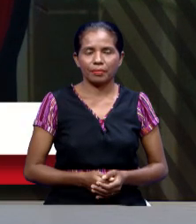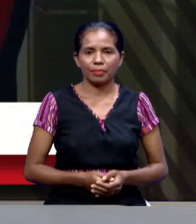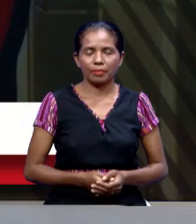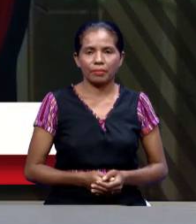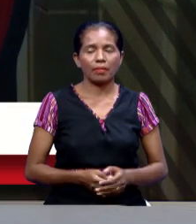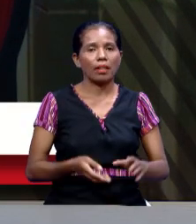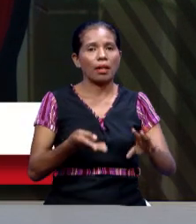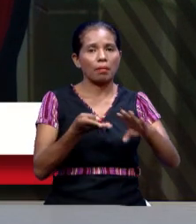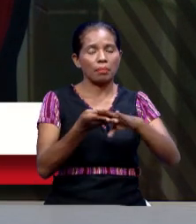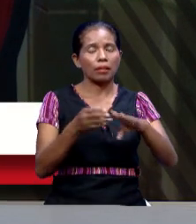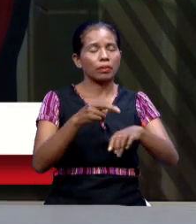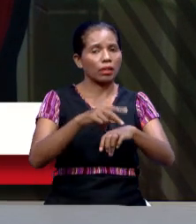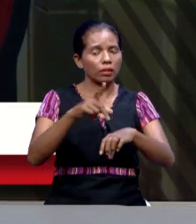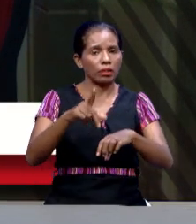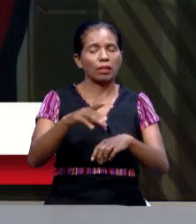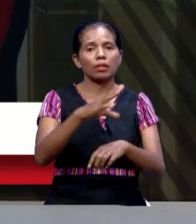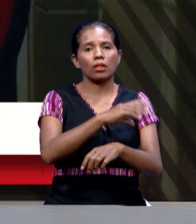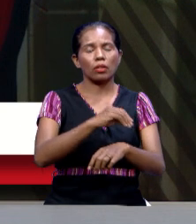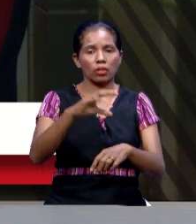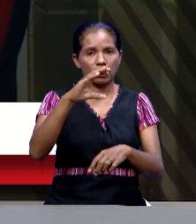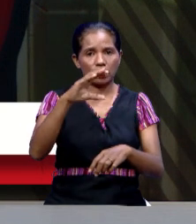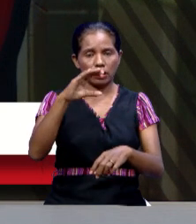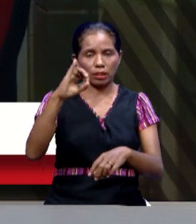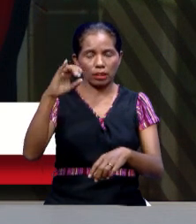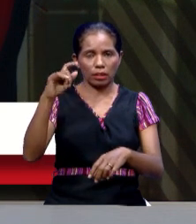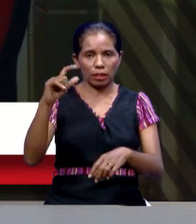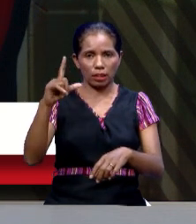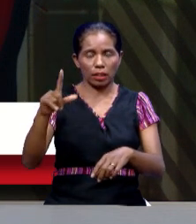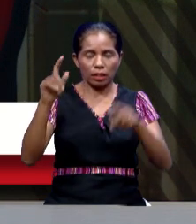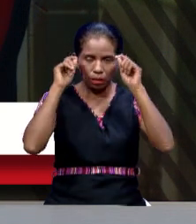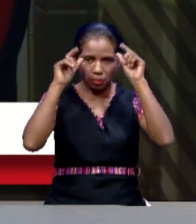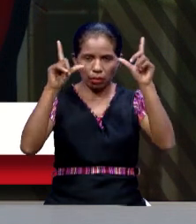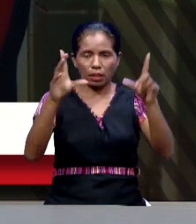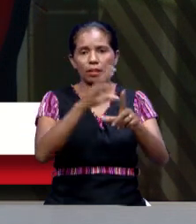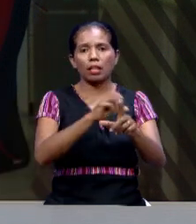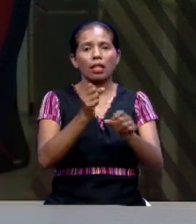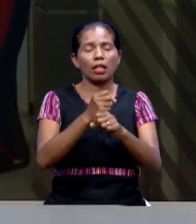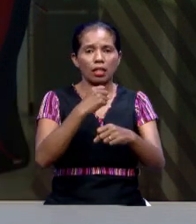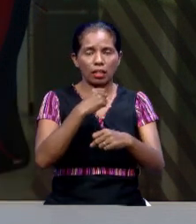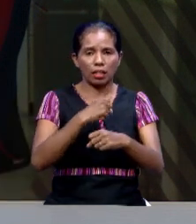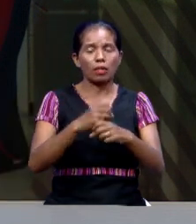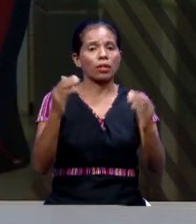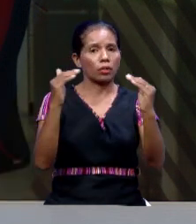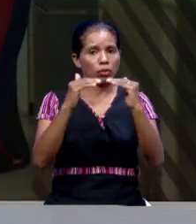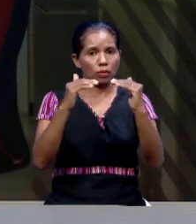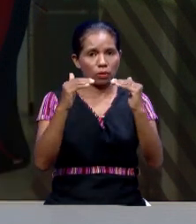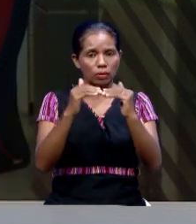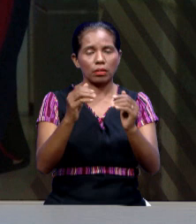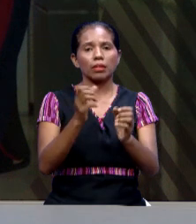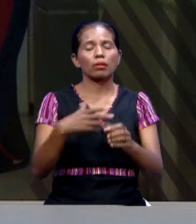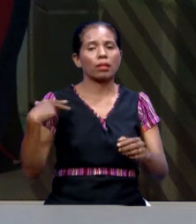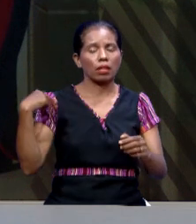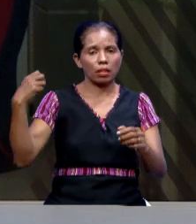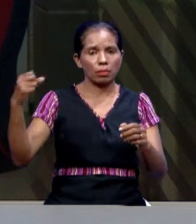Banco Nacional Comércio Timor-Leste e Câmara Comércio e Indústria Timor-Leste realiza diálogo atu habit